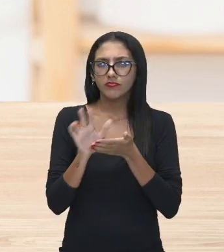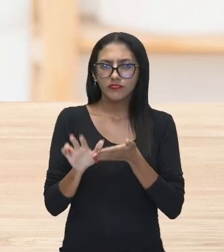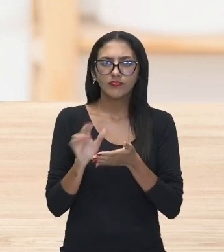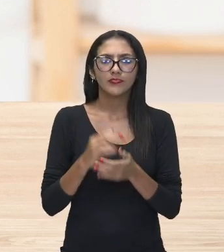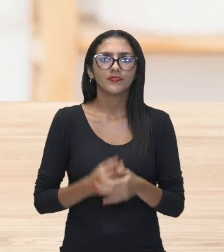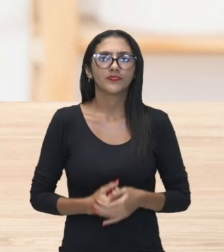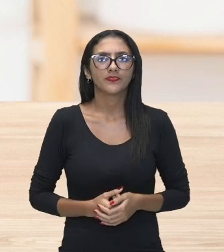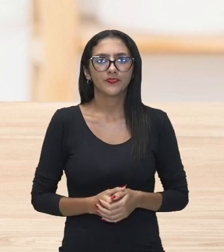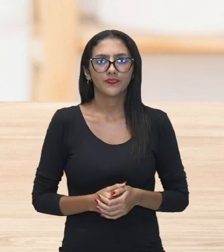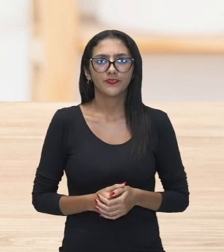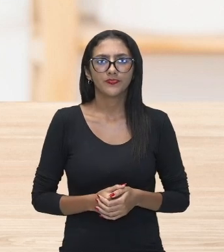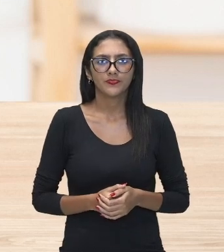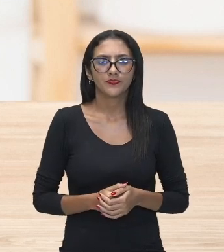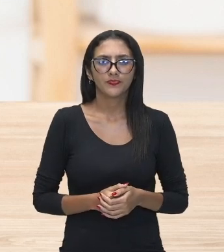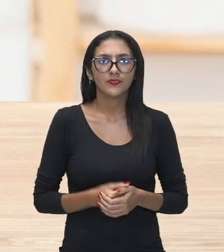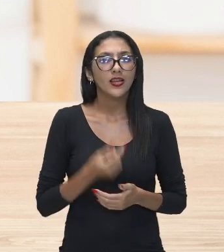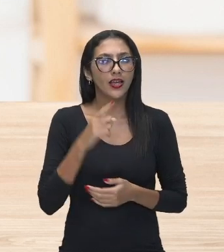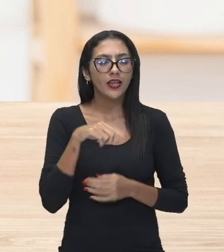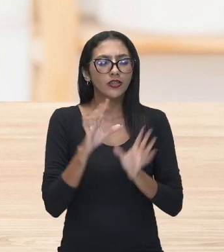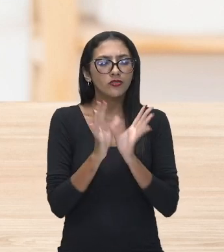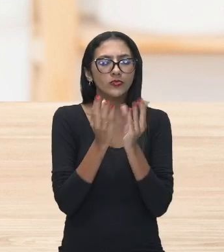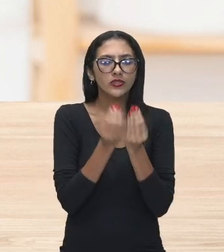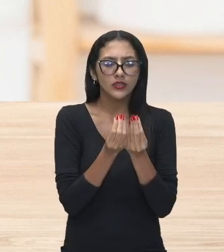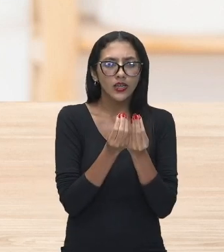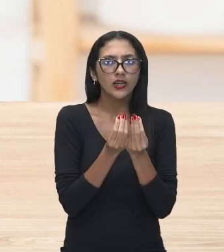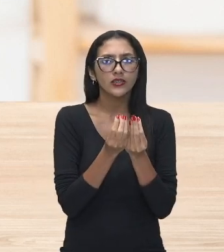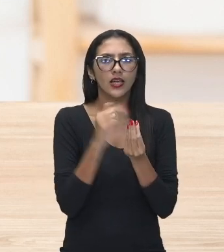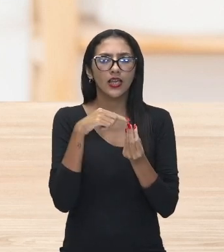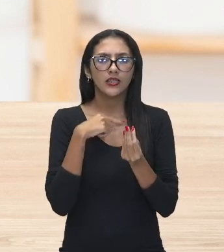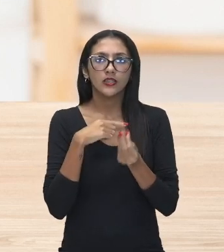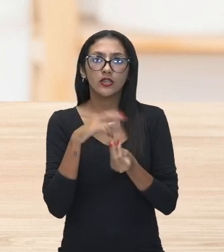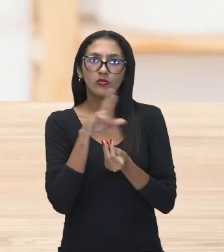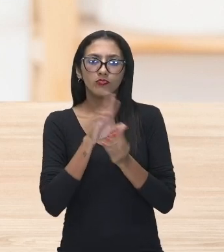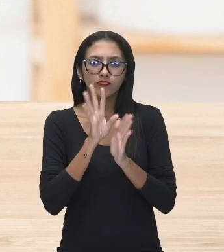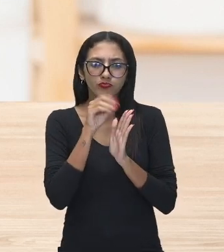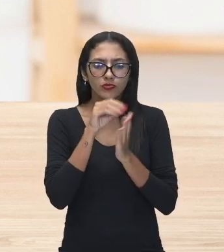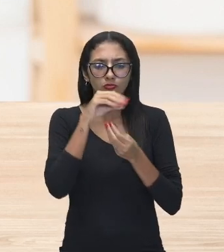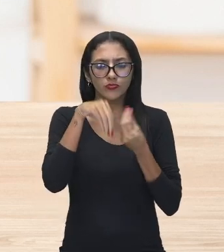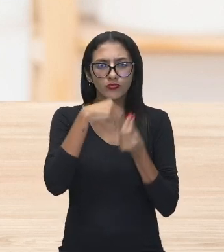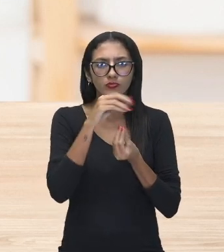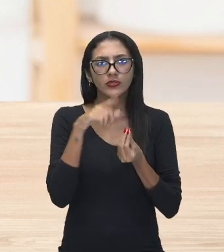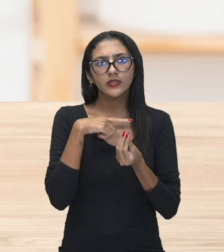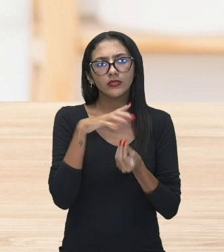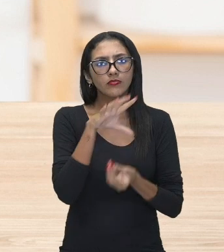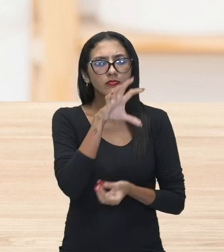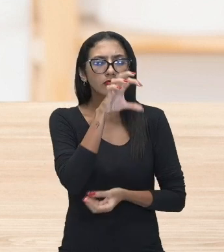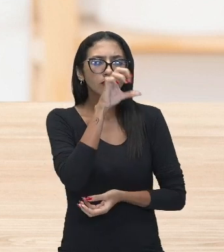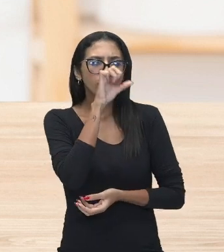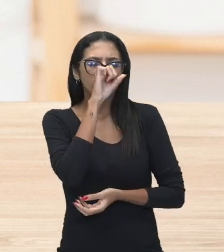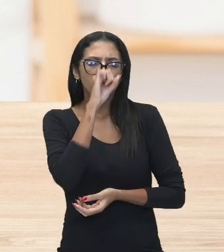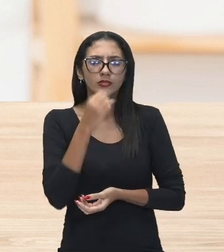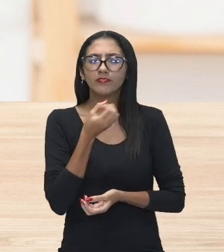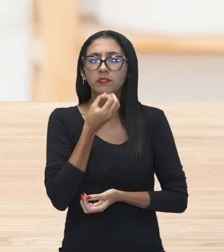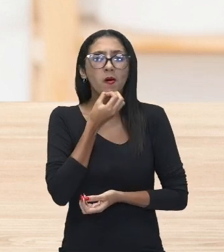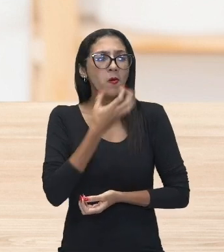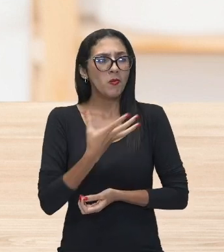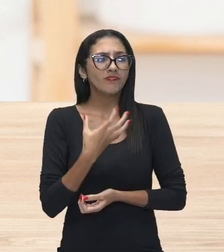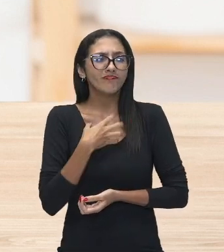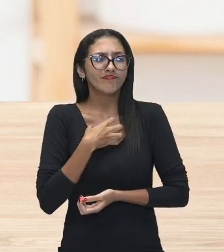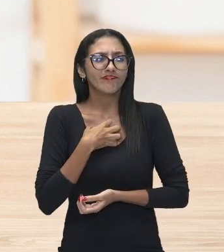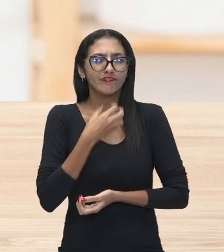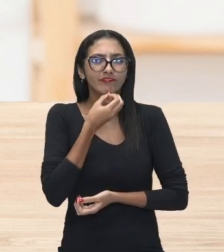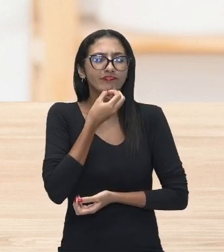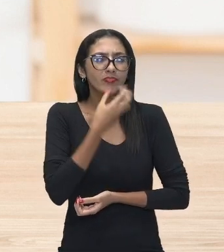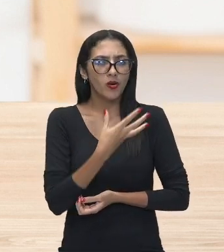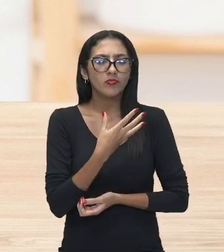E esses óleos, devido à presença dos terpenos, eles possuem cheiro bastante agradável, então eles são